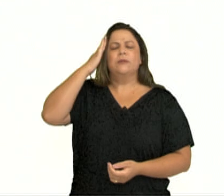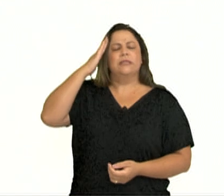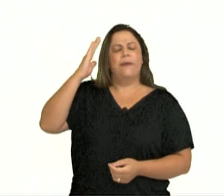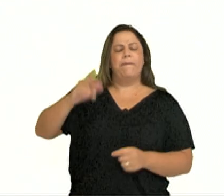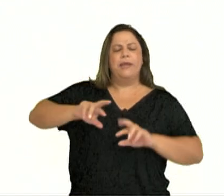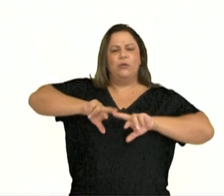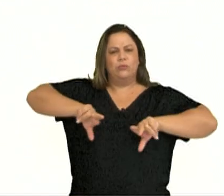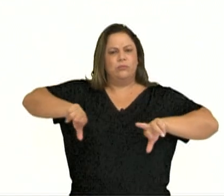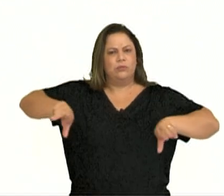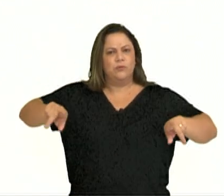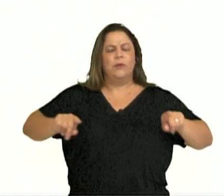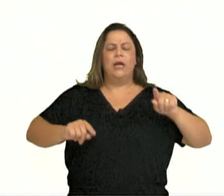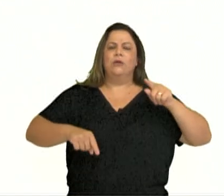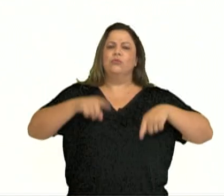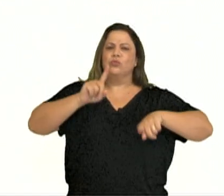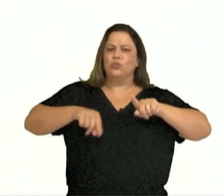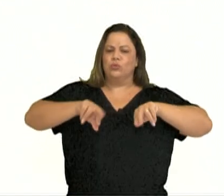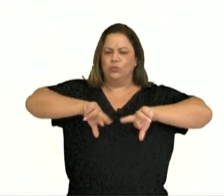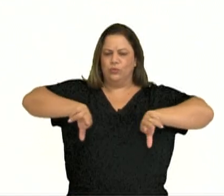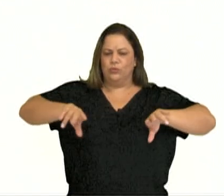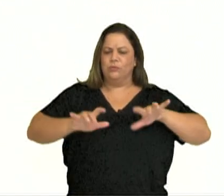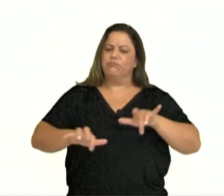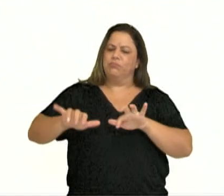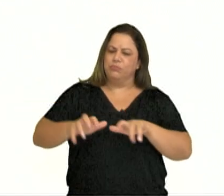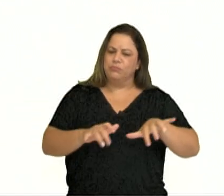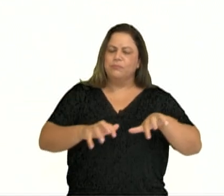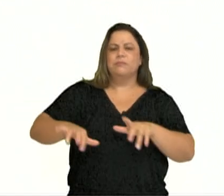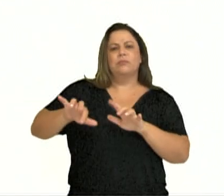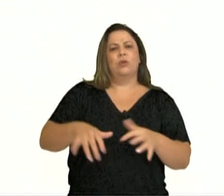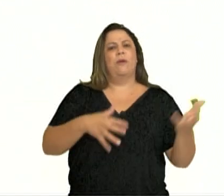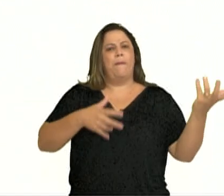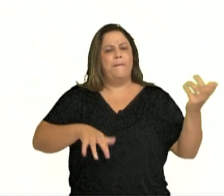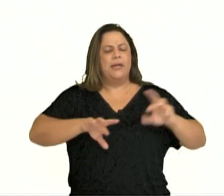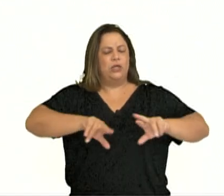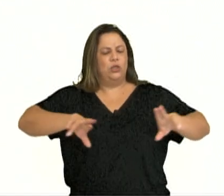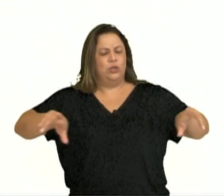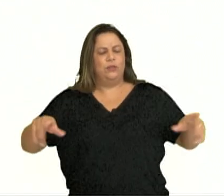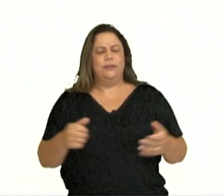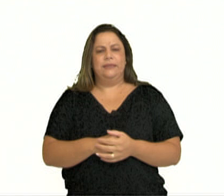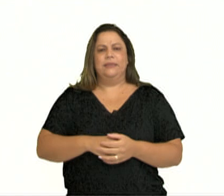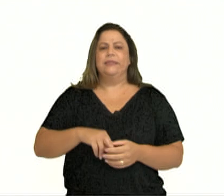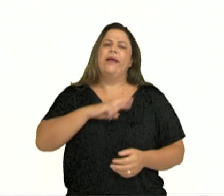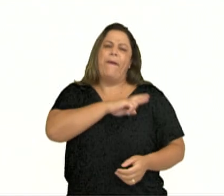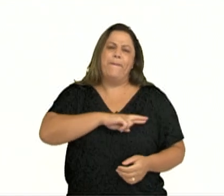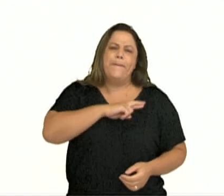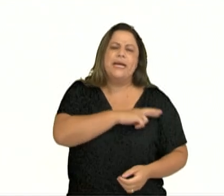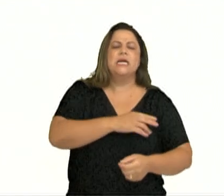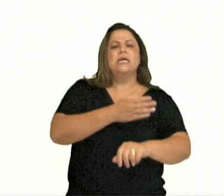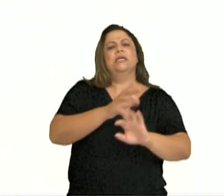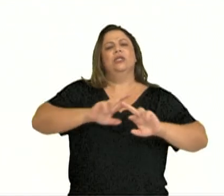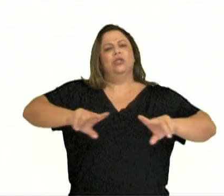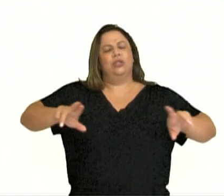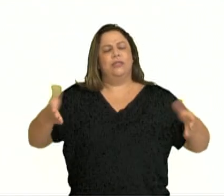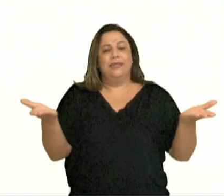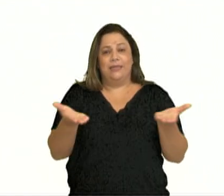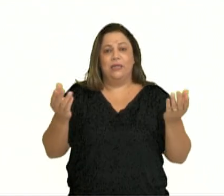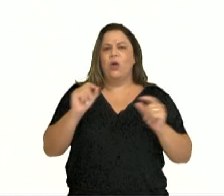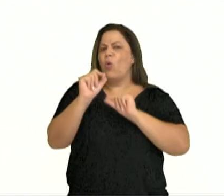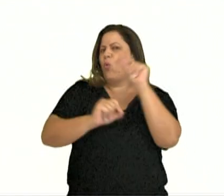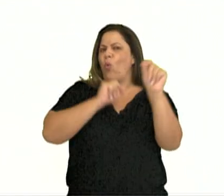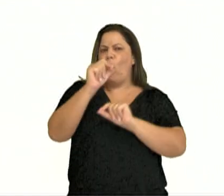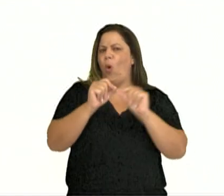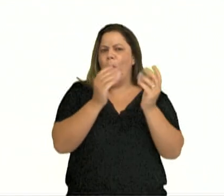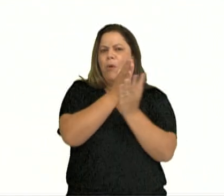utilizados nas orquestras clássicas, românticas e modernas, como podemos classificar suas famílias ou naipes, se